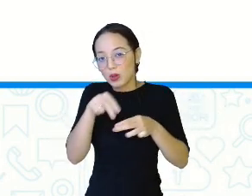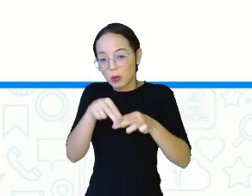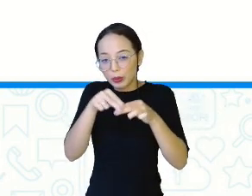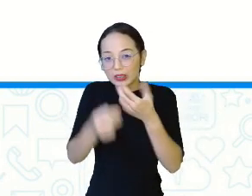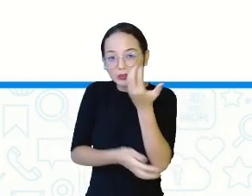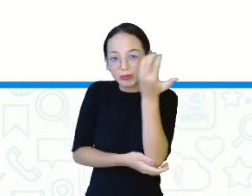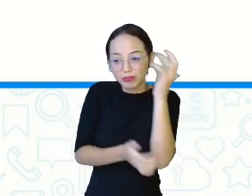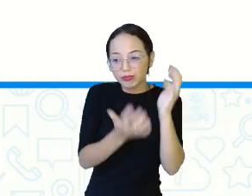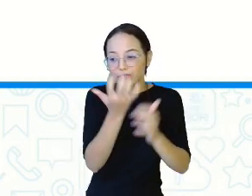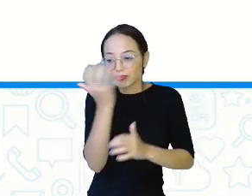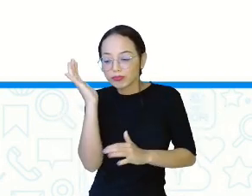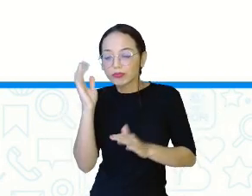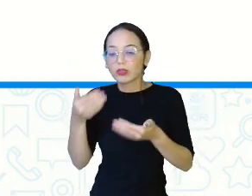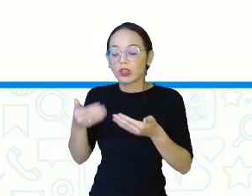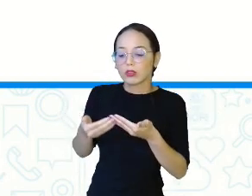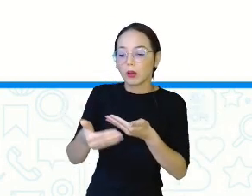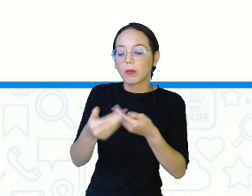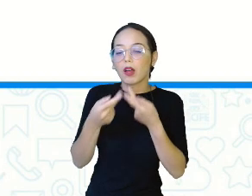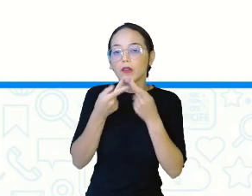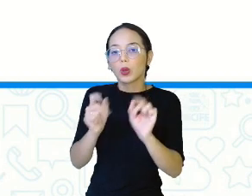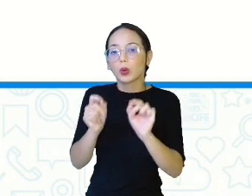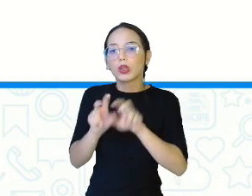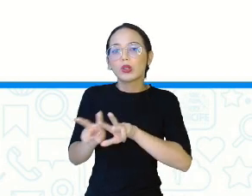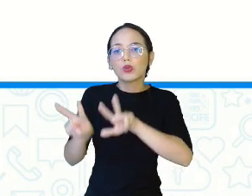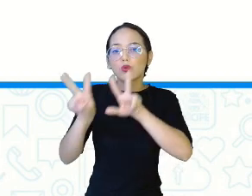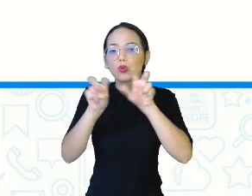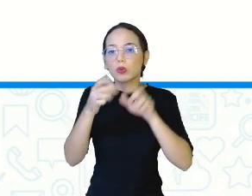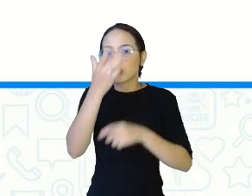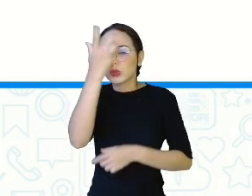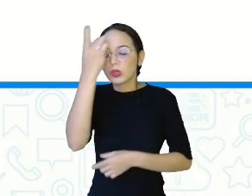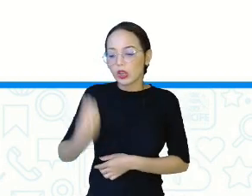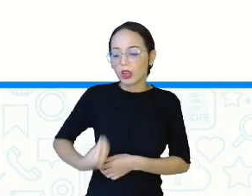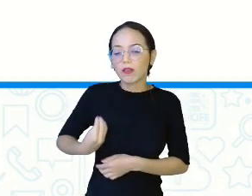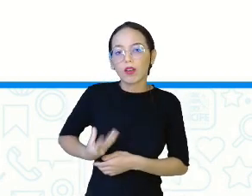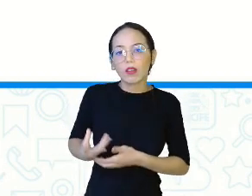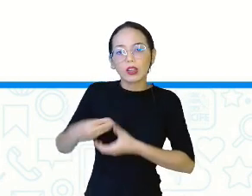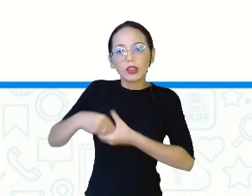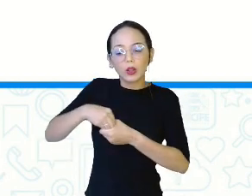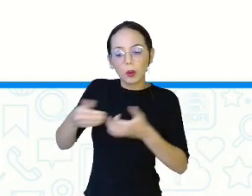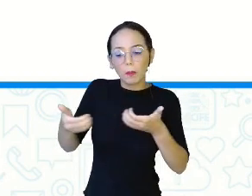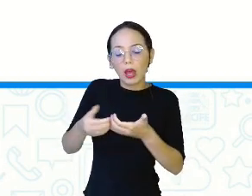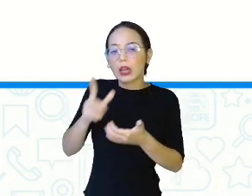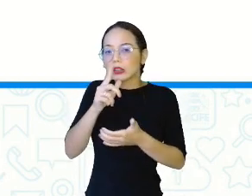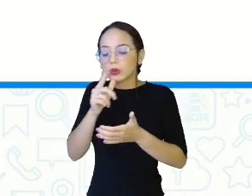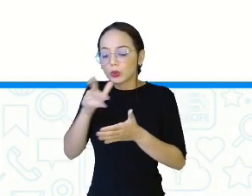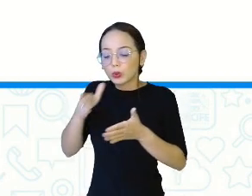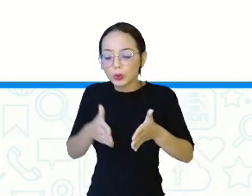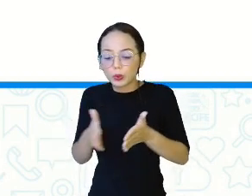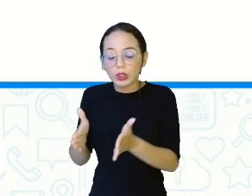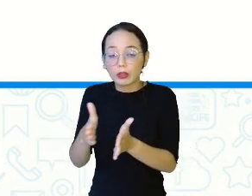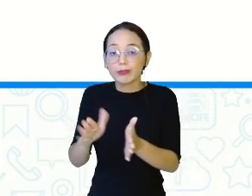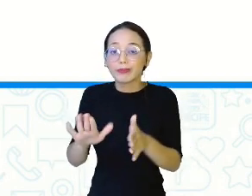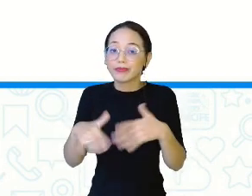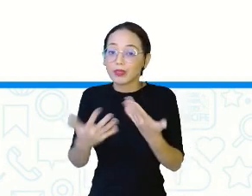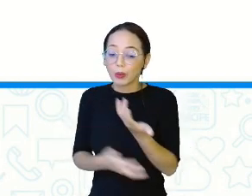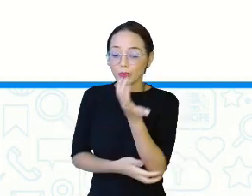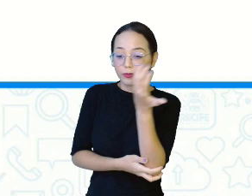densa. Daqui a pouco a gente vai ver aqui sobre as pessoas que vivem ali próximo ao rio. Então, a